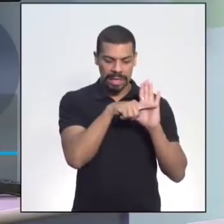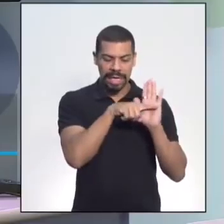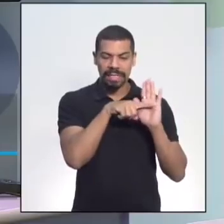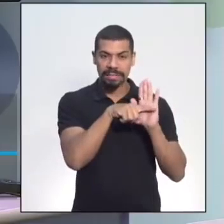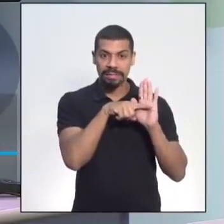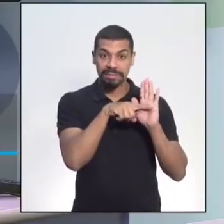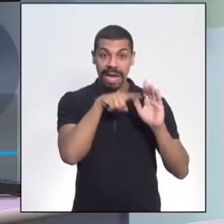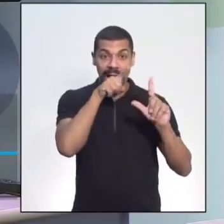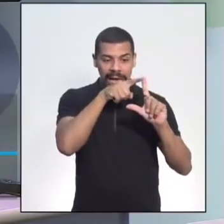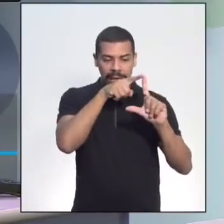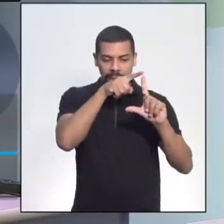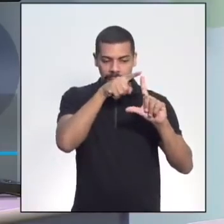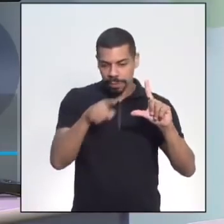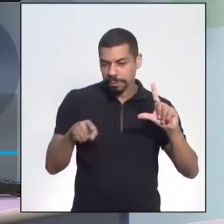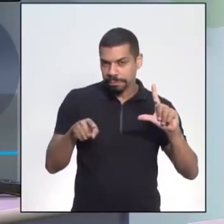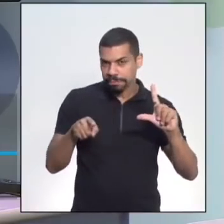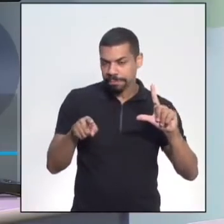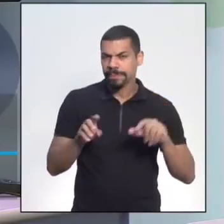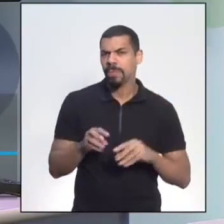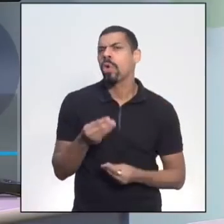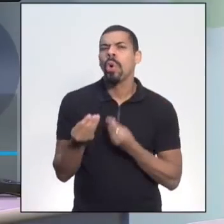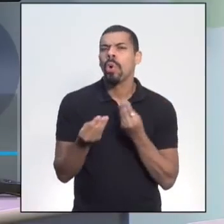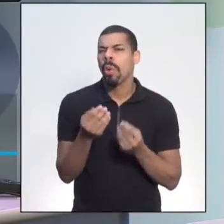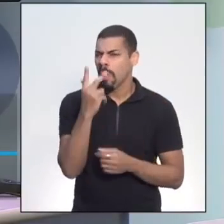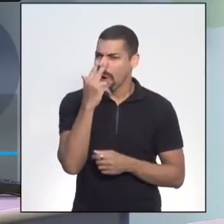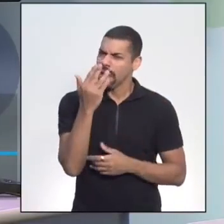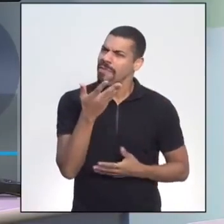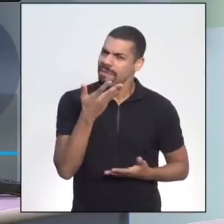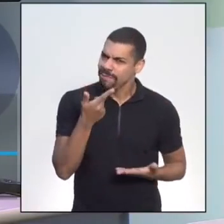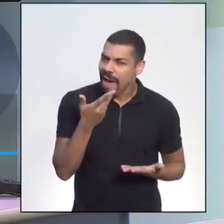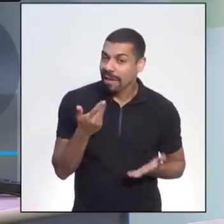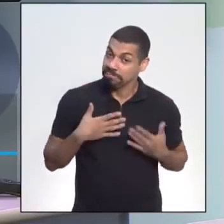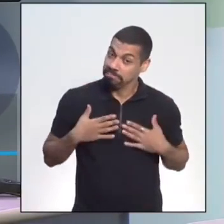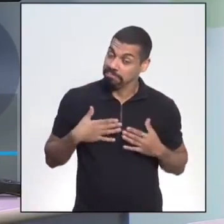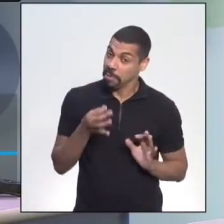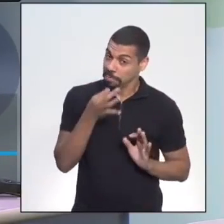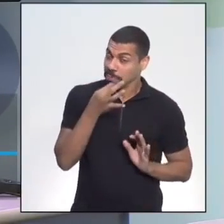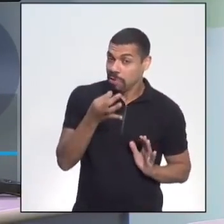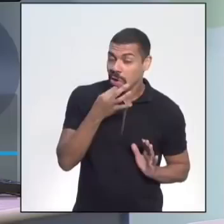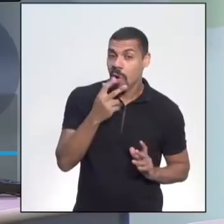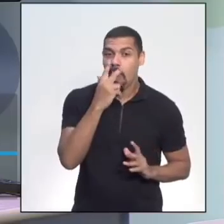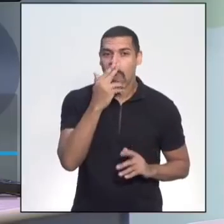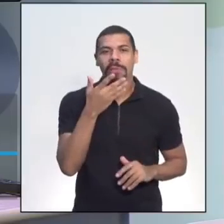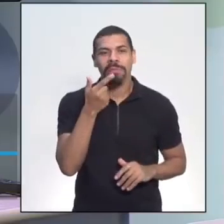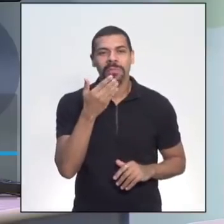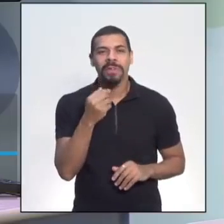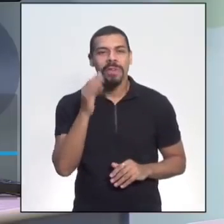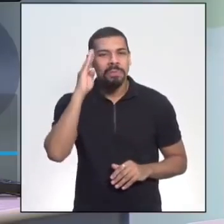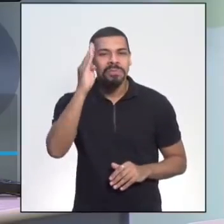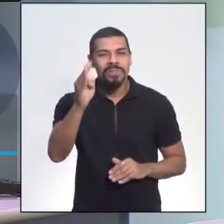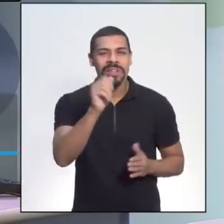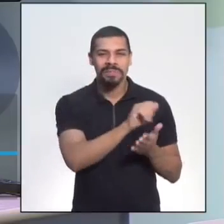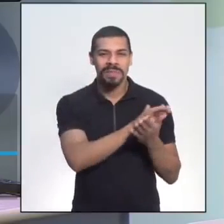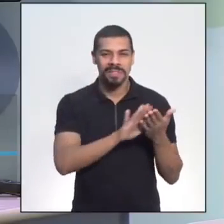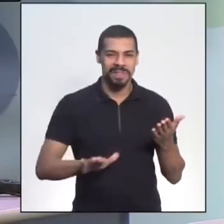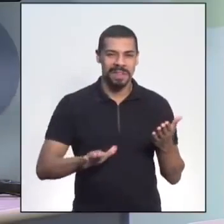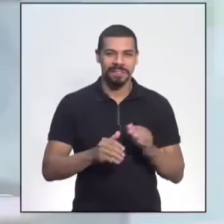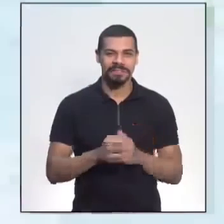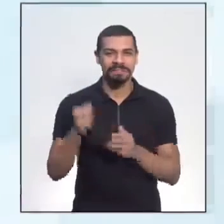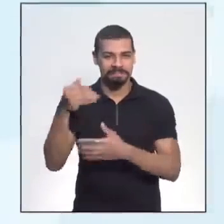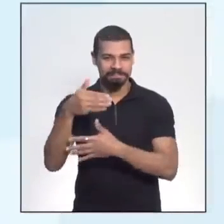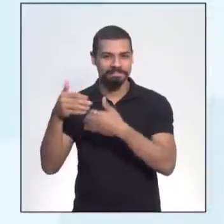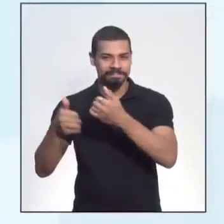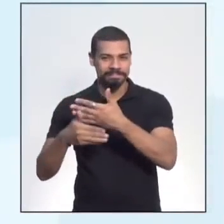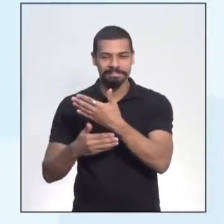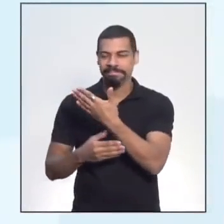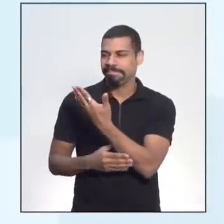a minha função é decrescente. Como eu acho isso muito fácil, eu acho, né? Não sei. Vamos direto para uma atividade. Então, próximo slide,